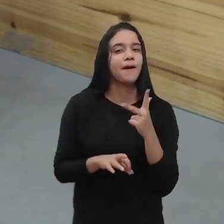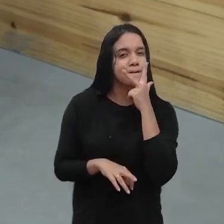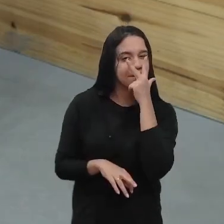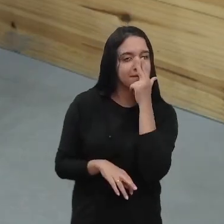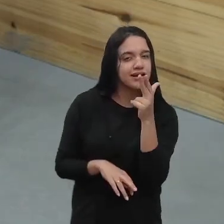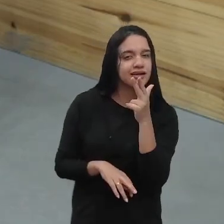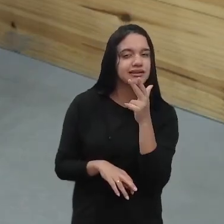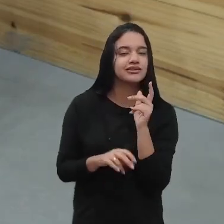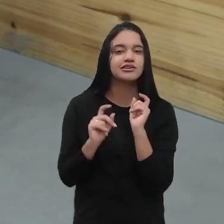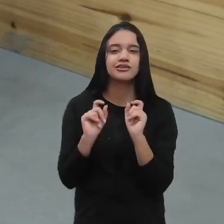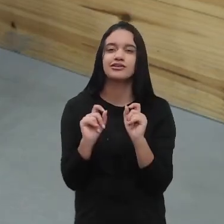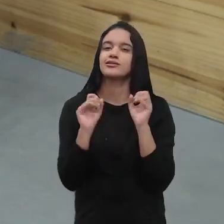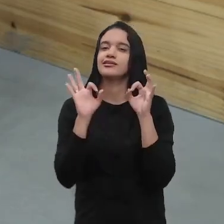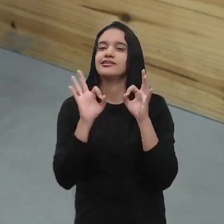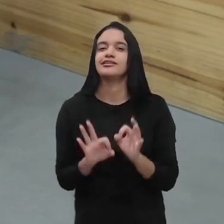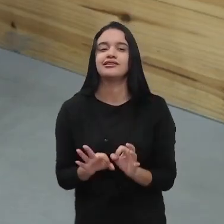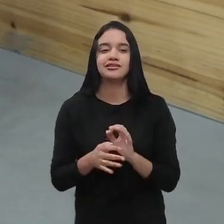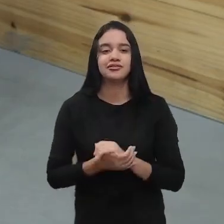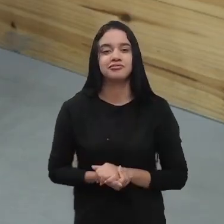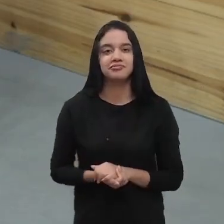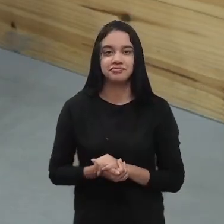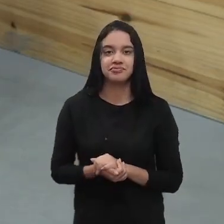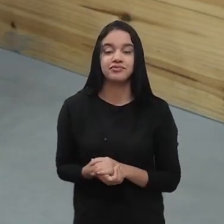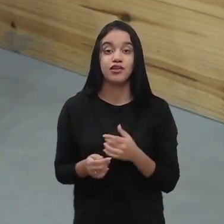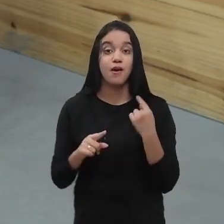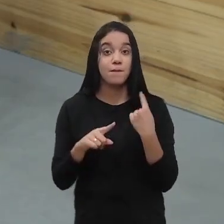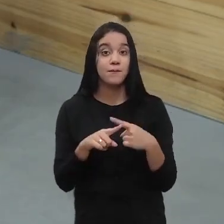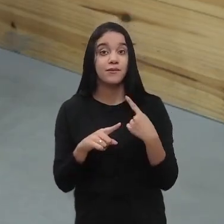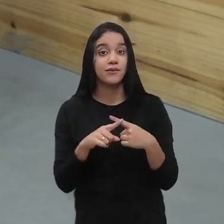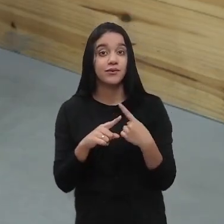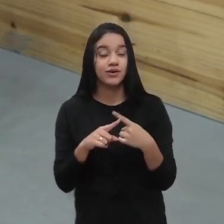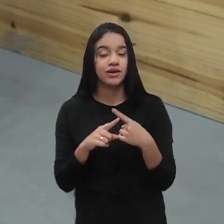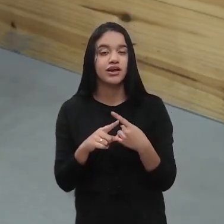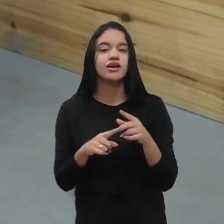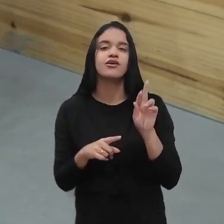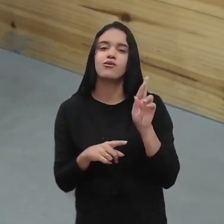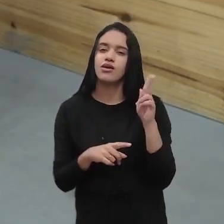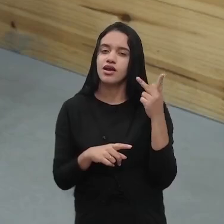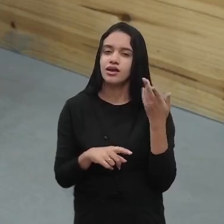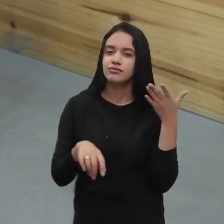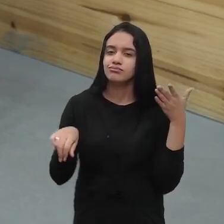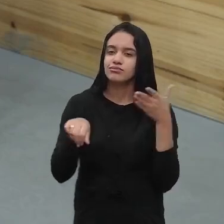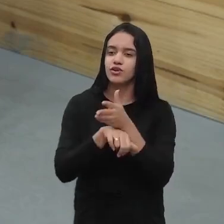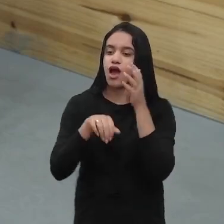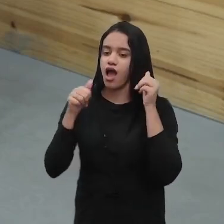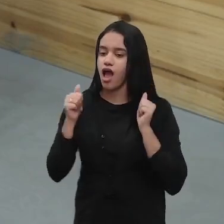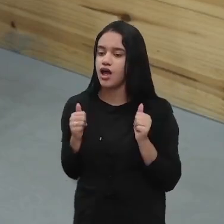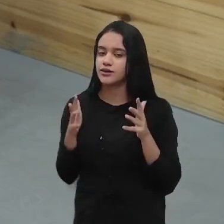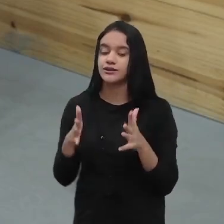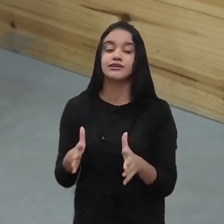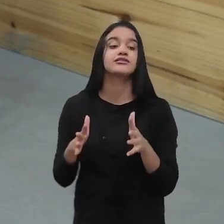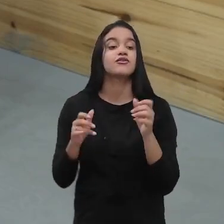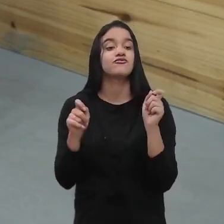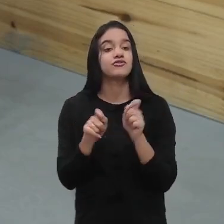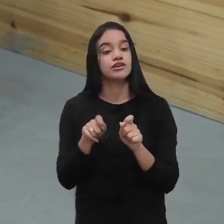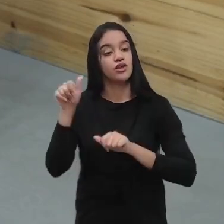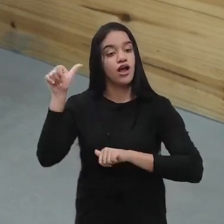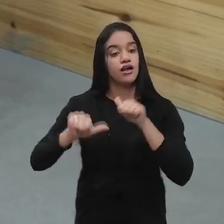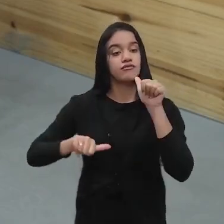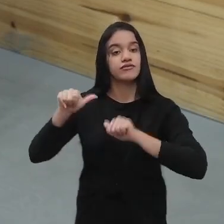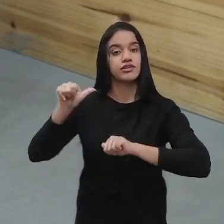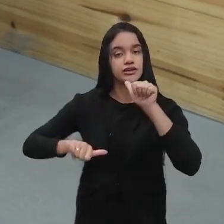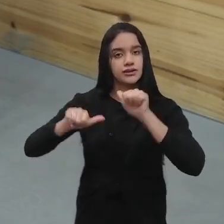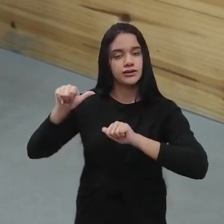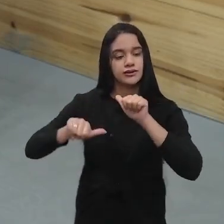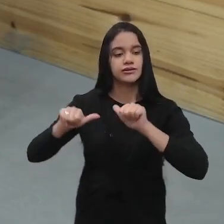solução foi bem acertada. A solução foi acertada porque o RH entrou em ação e fez uma avaliação com